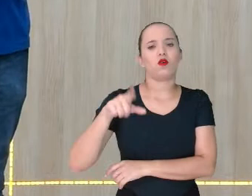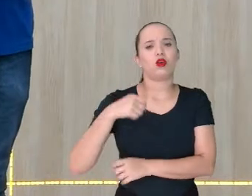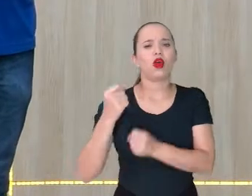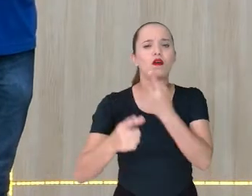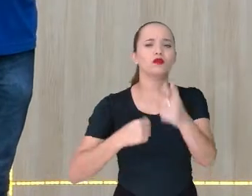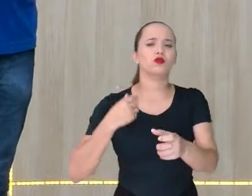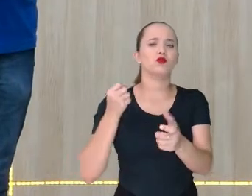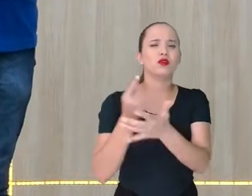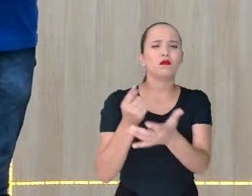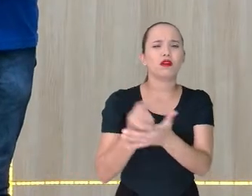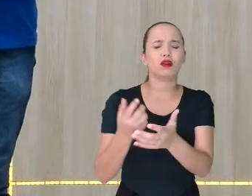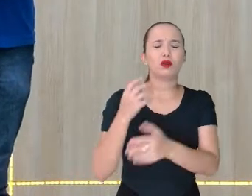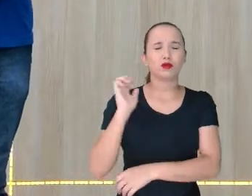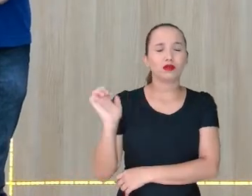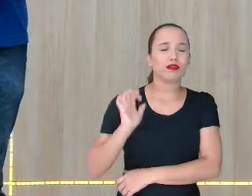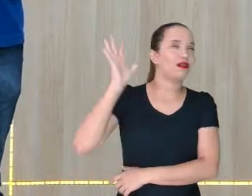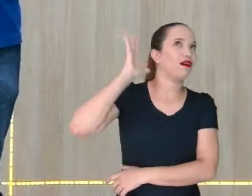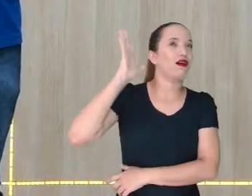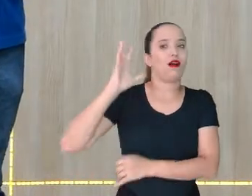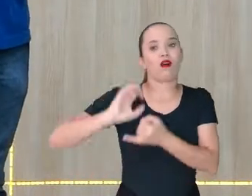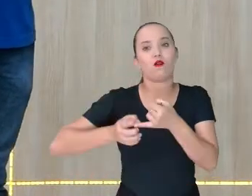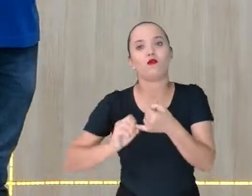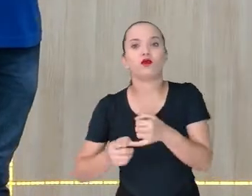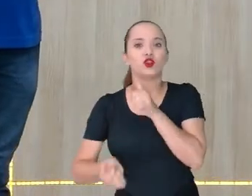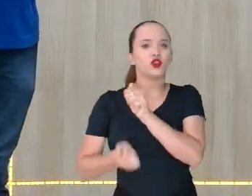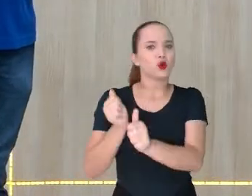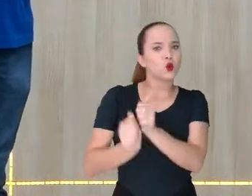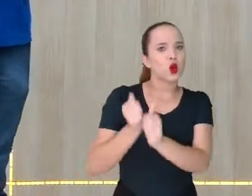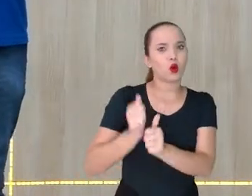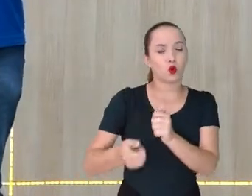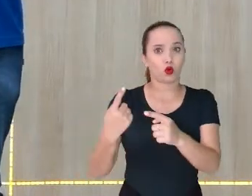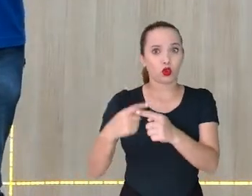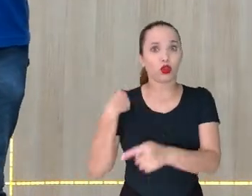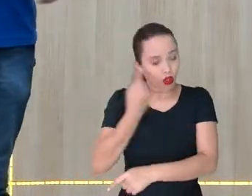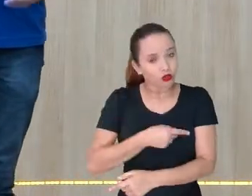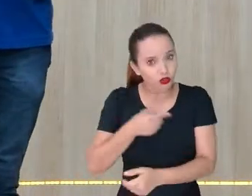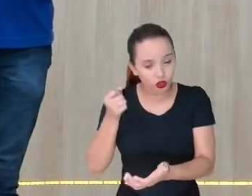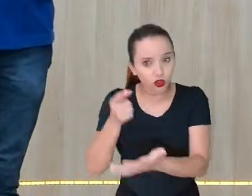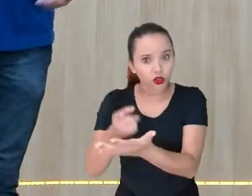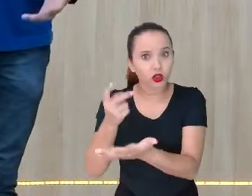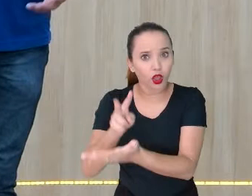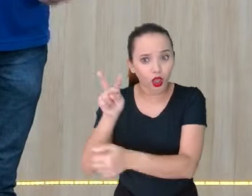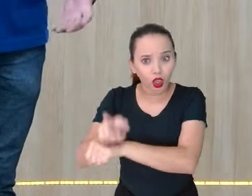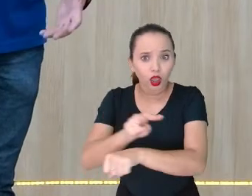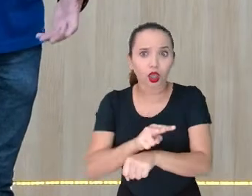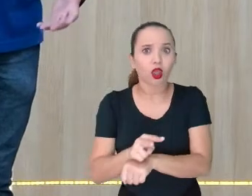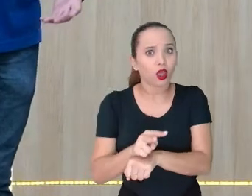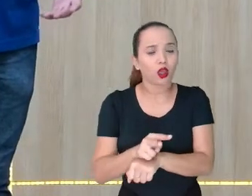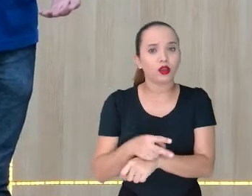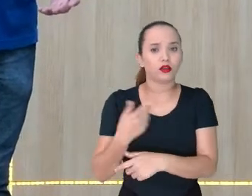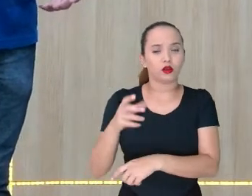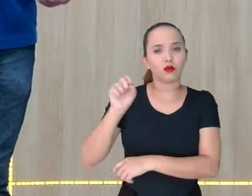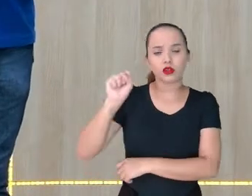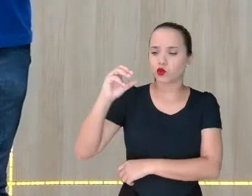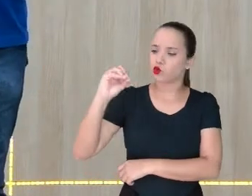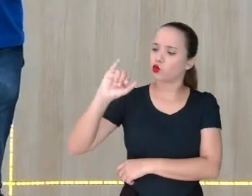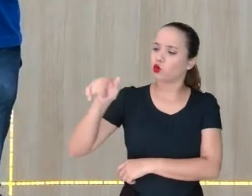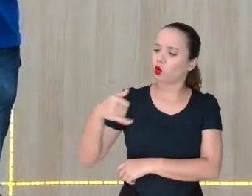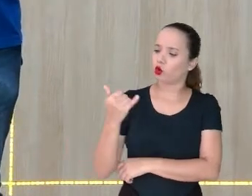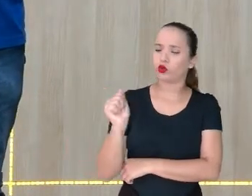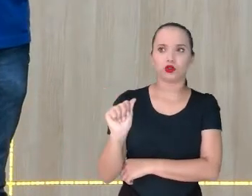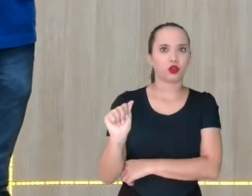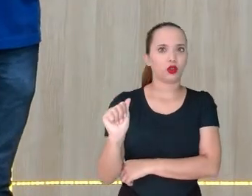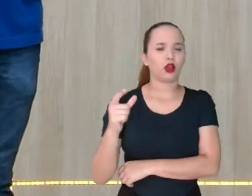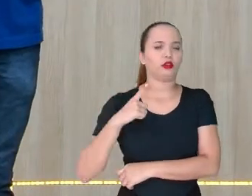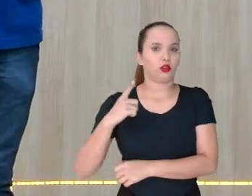feijão, como arroz, que a gente produz, como a né? farinha. Exato. A gente produz a soja. Aí vocês, a soja, minha gente, além do óleo